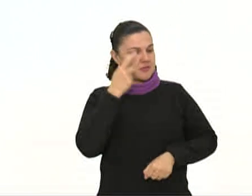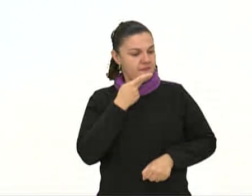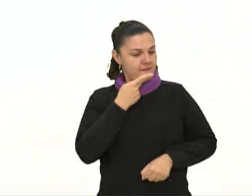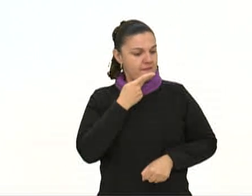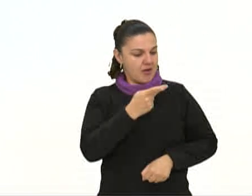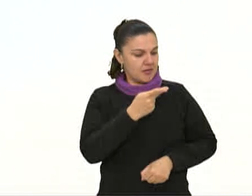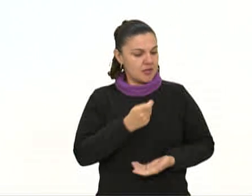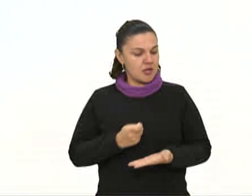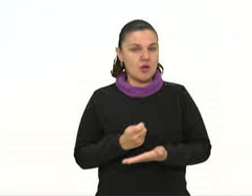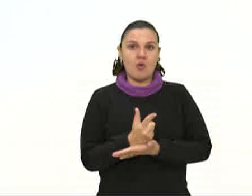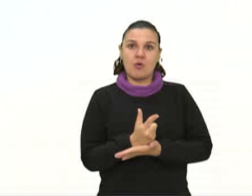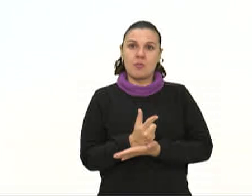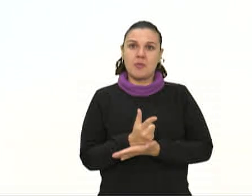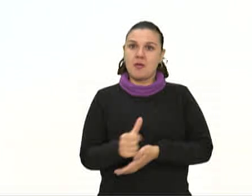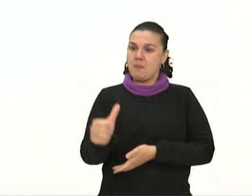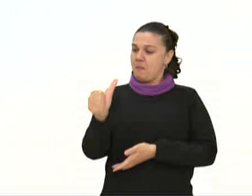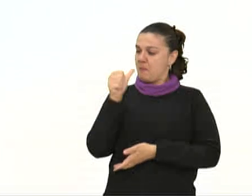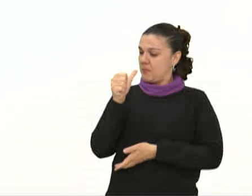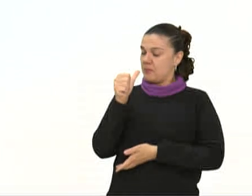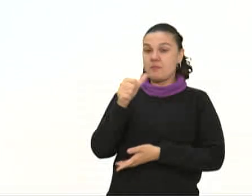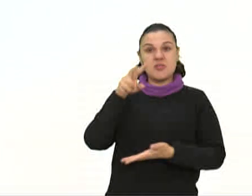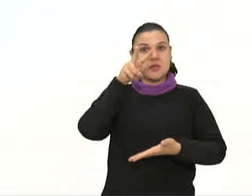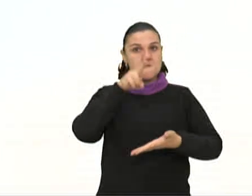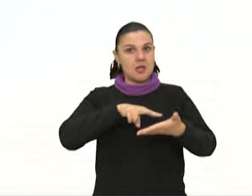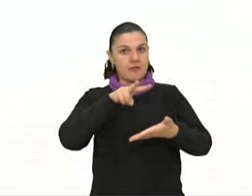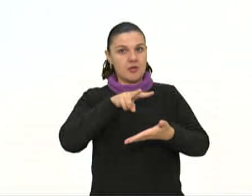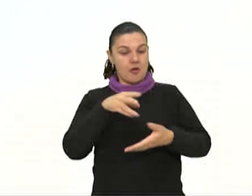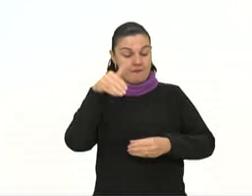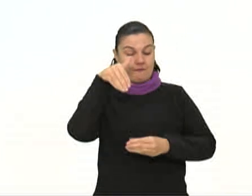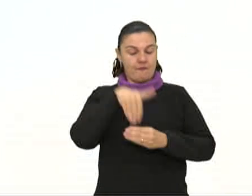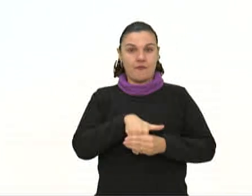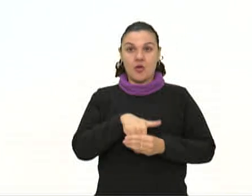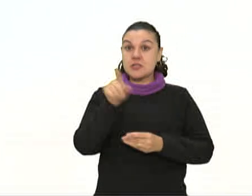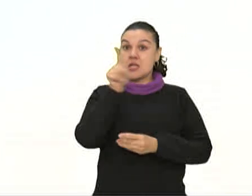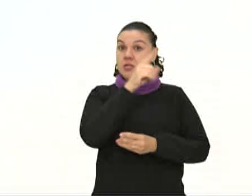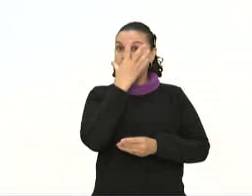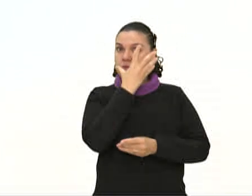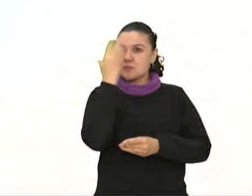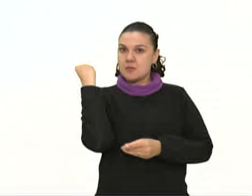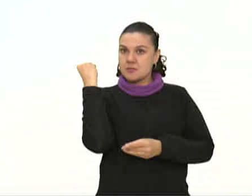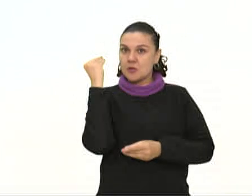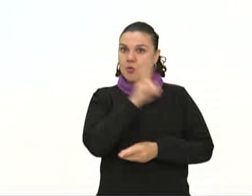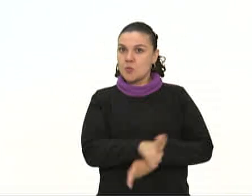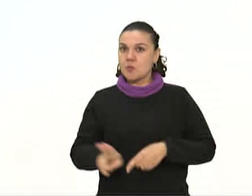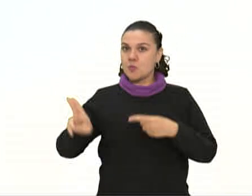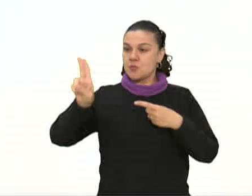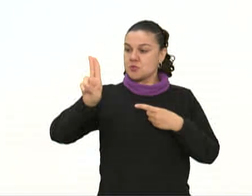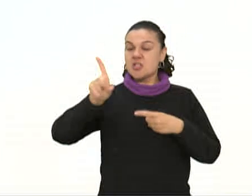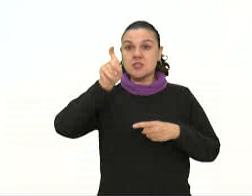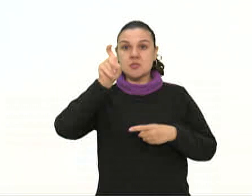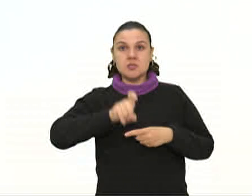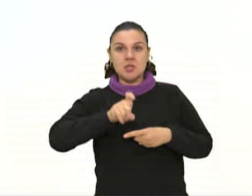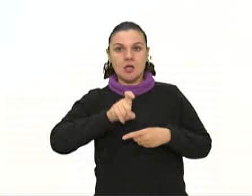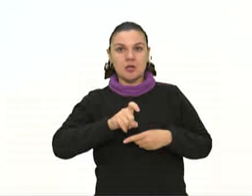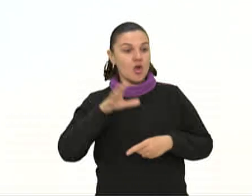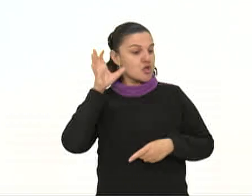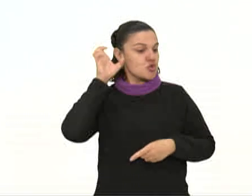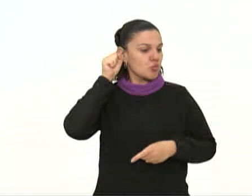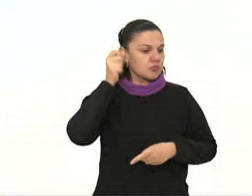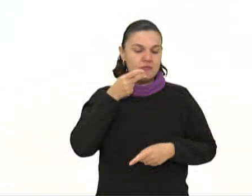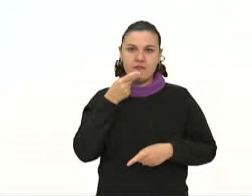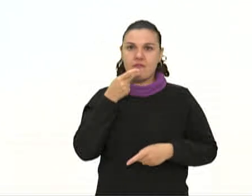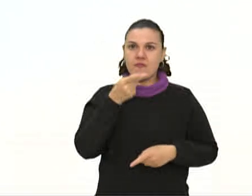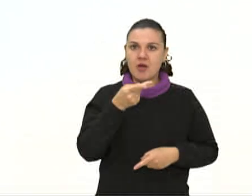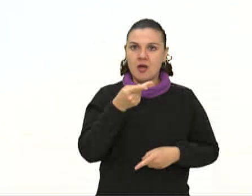fale, compre, beba, leia, vote, não se esqueça, use, seja, ouça,